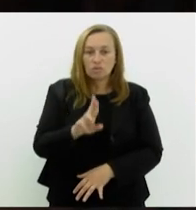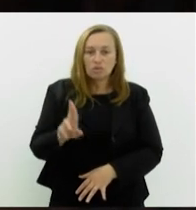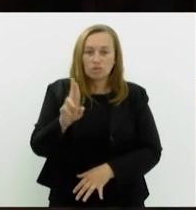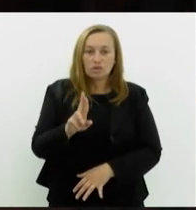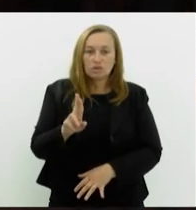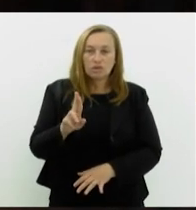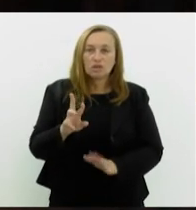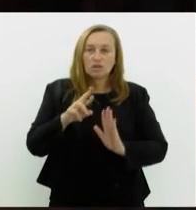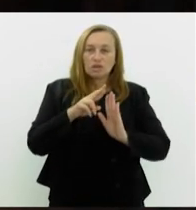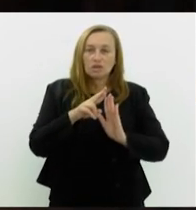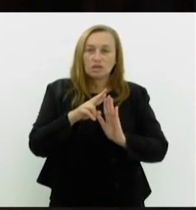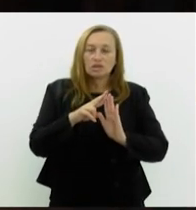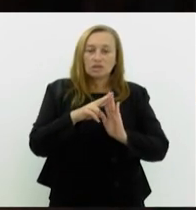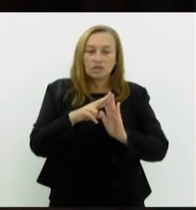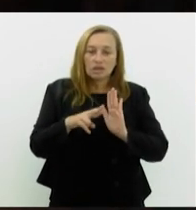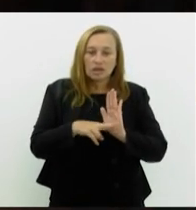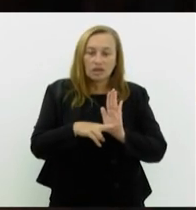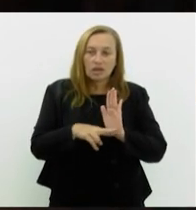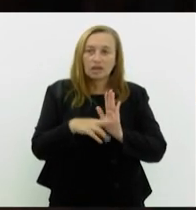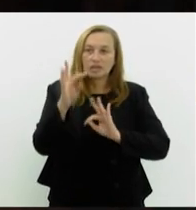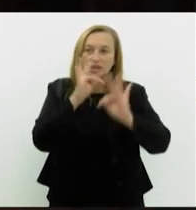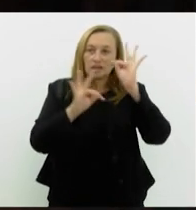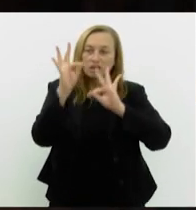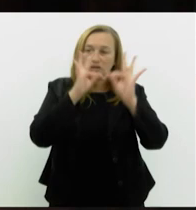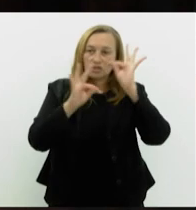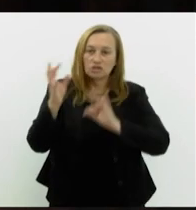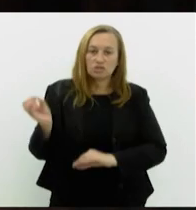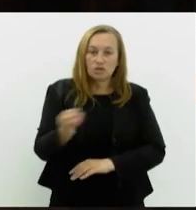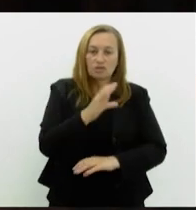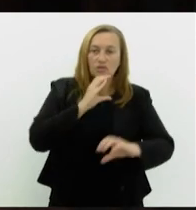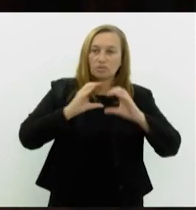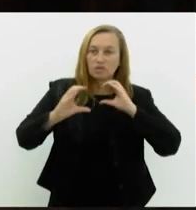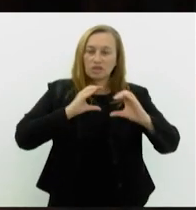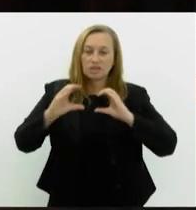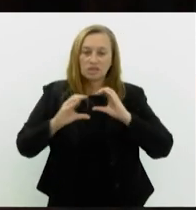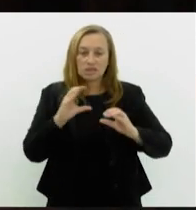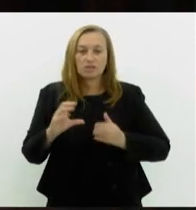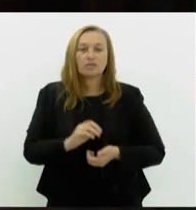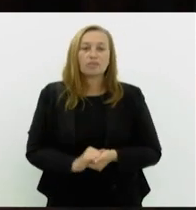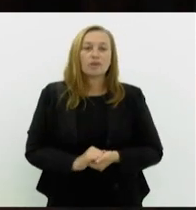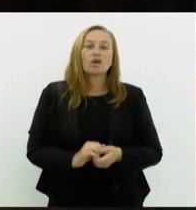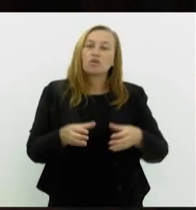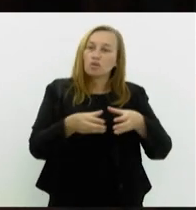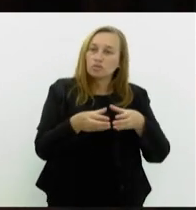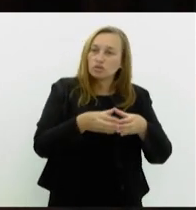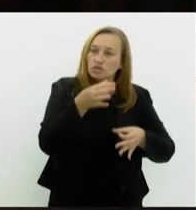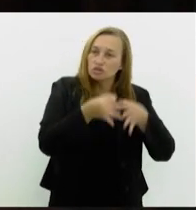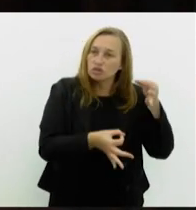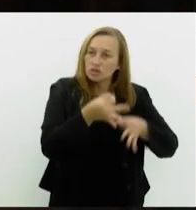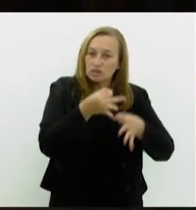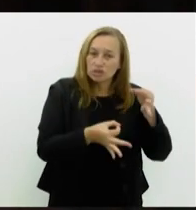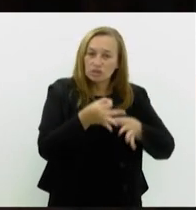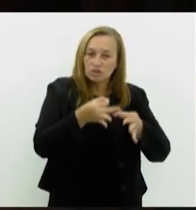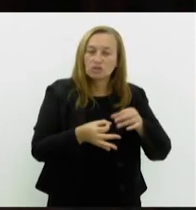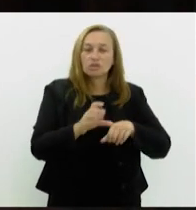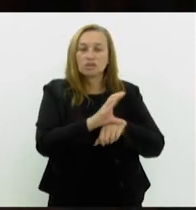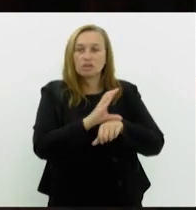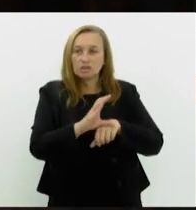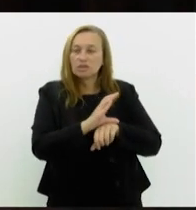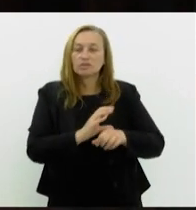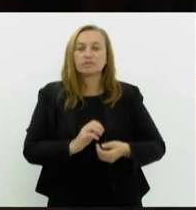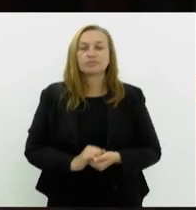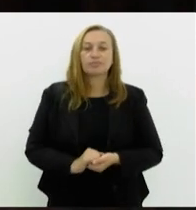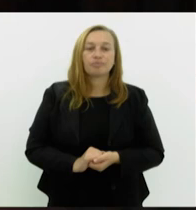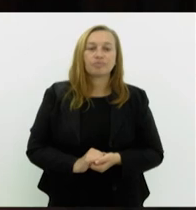novas tecnologias de informação e comunicação. Pareceres das comissões Constituição e Justiça pela